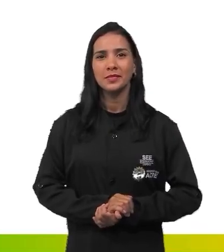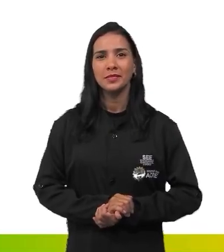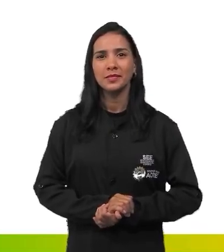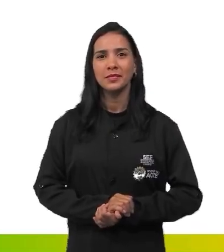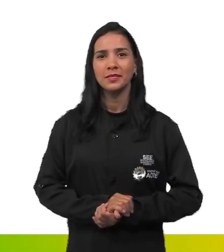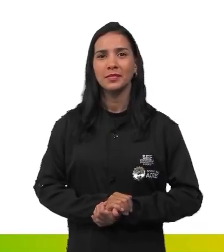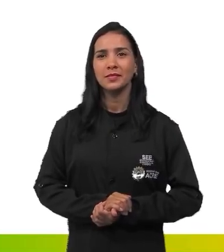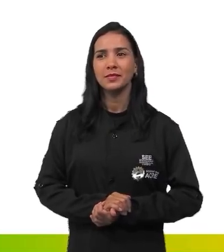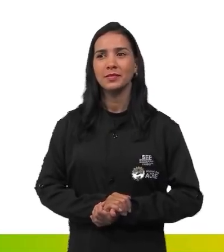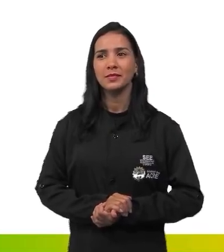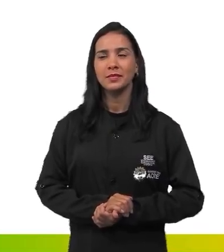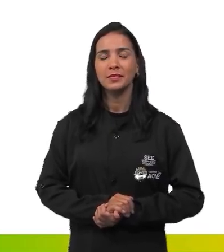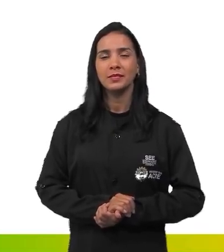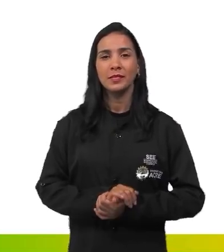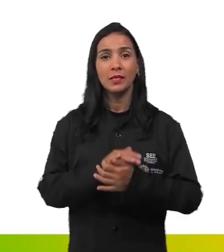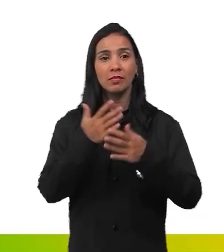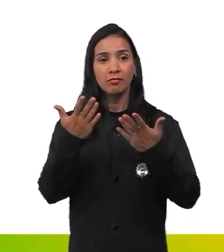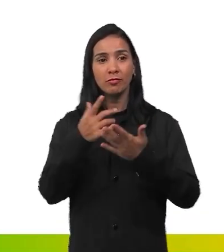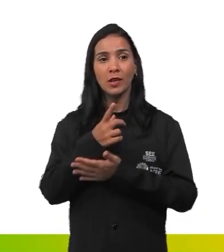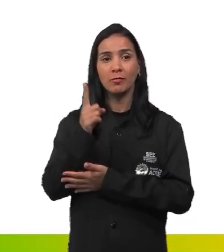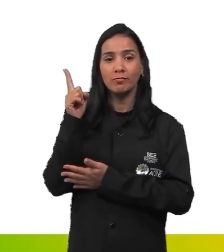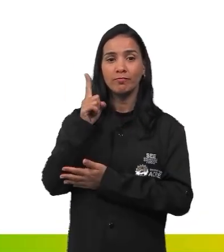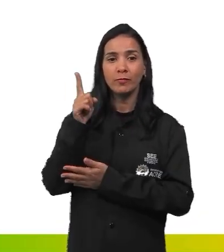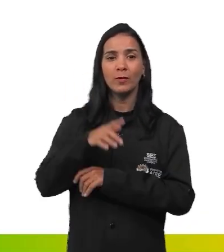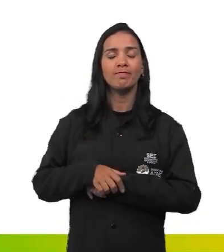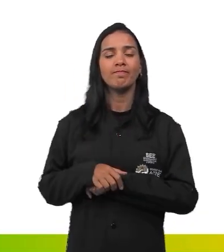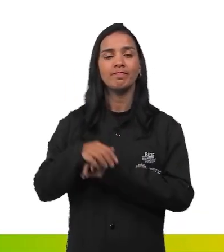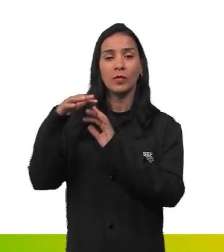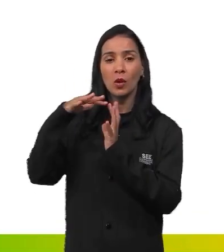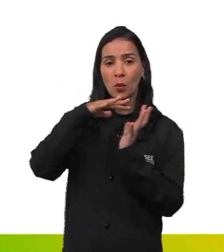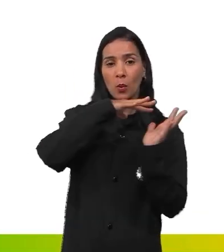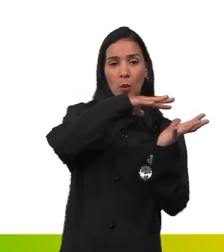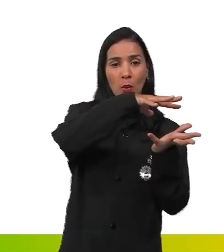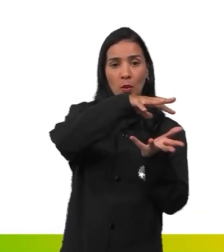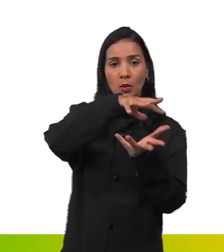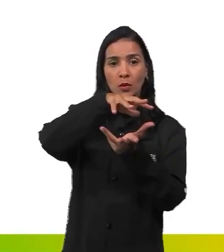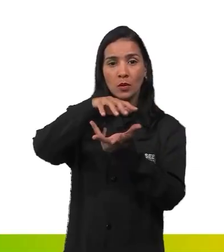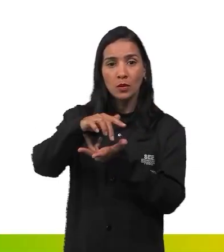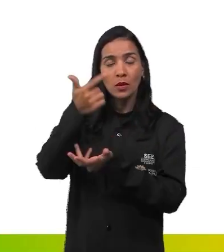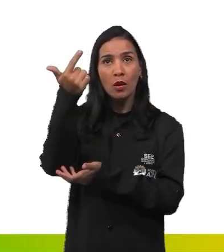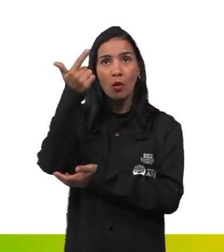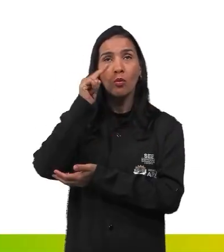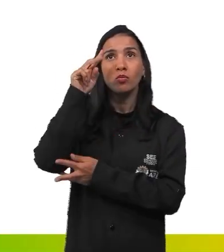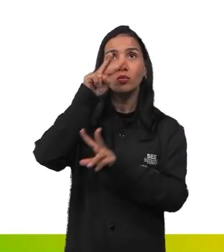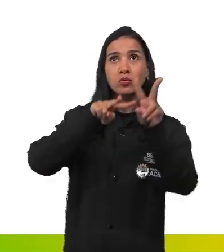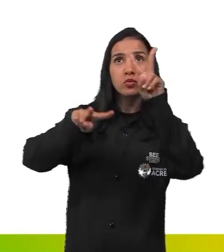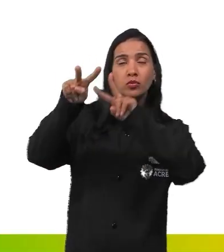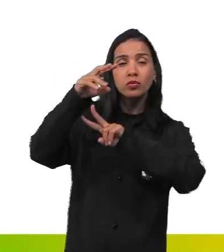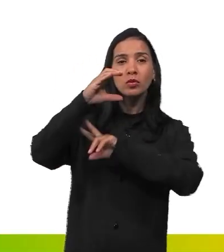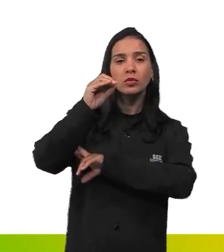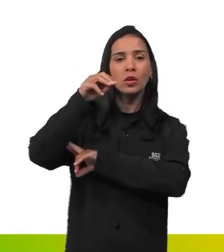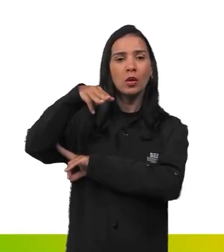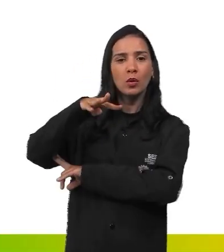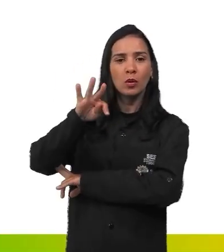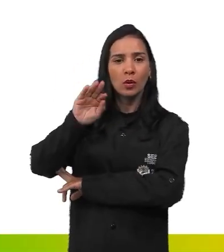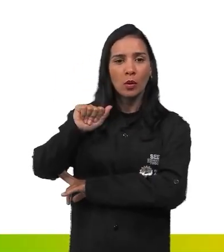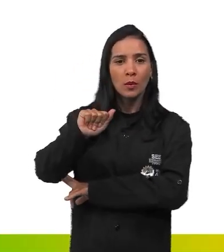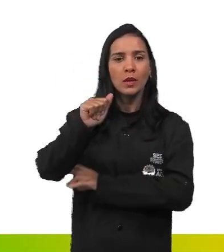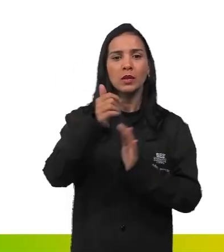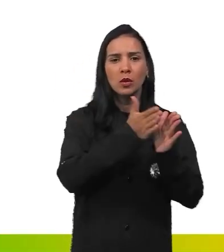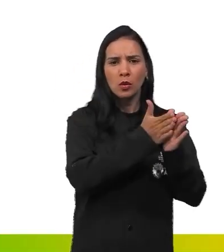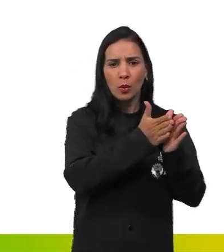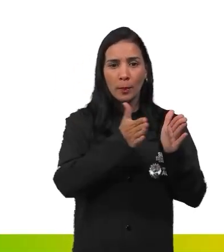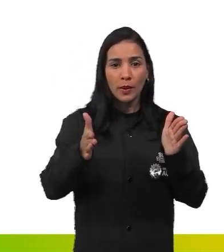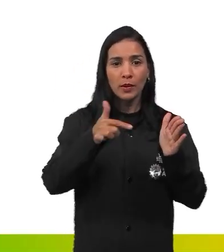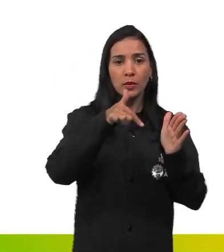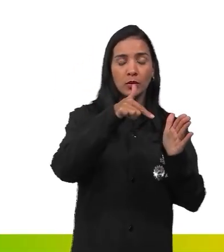Então considere esse problema. Um cometa visita a Terra a cada 76 anos. Sua última